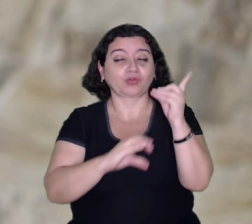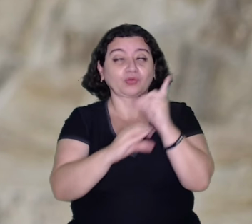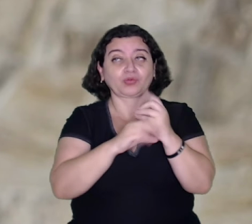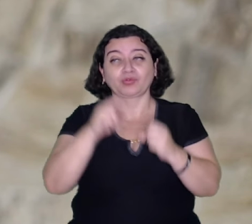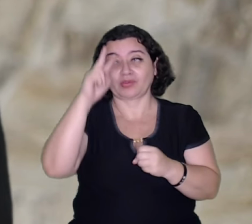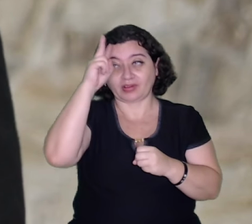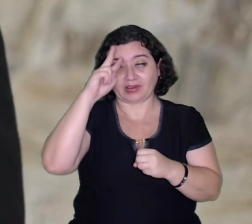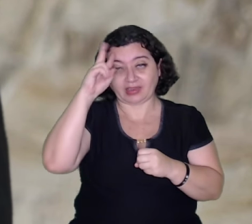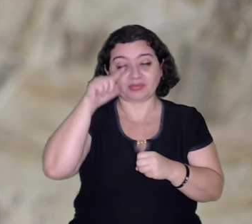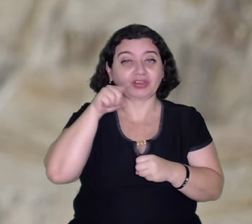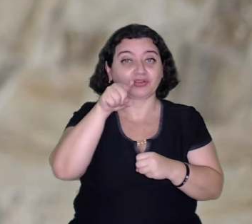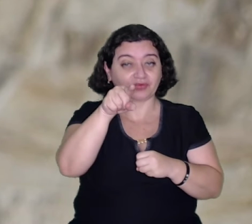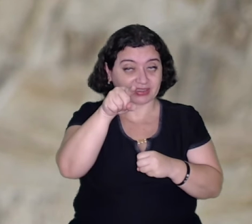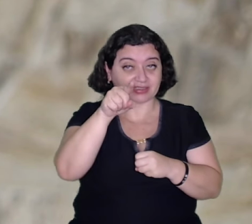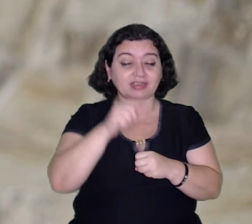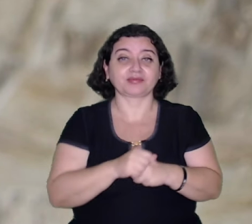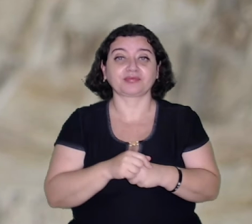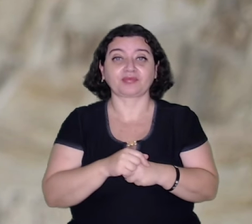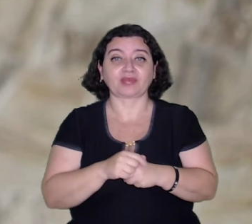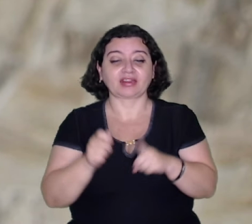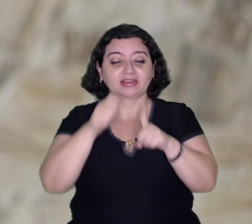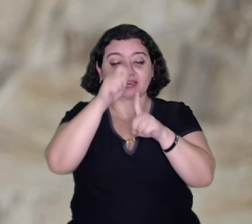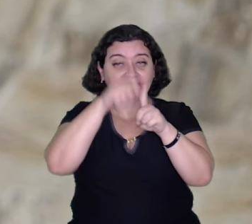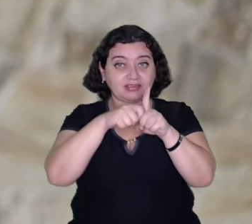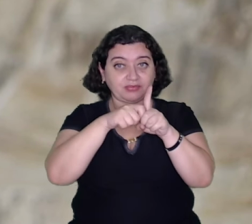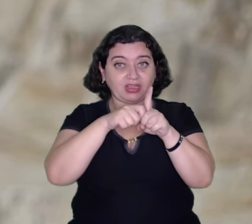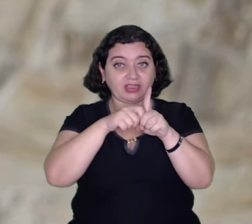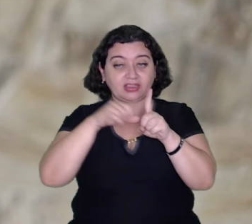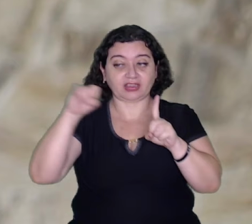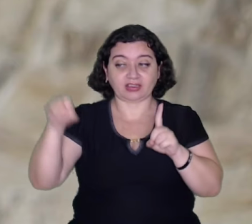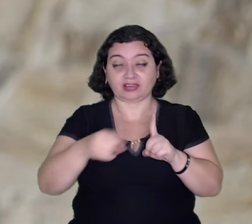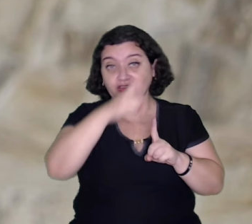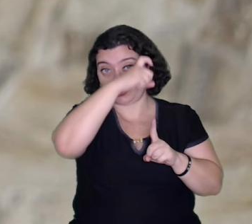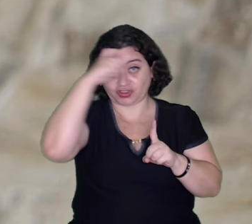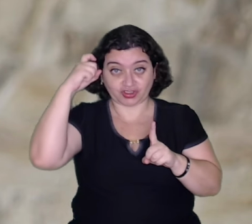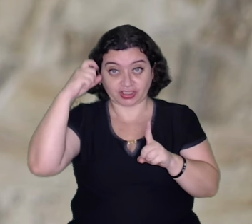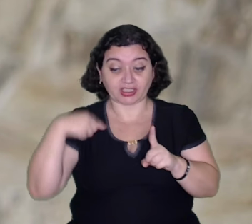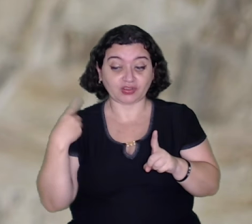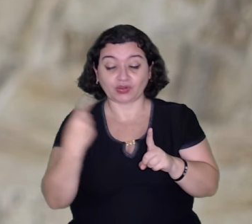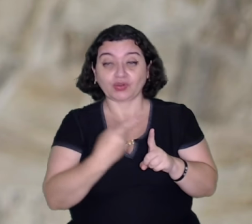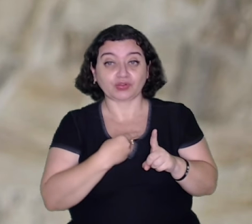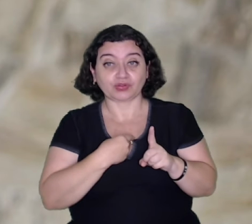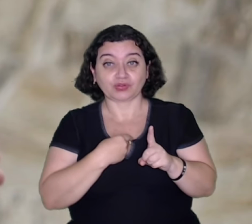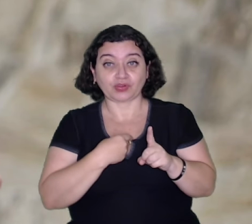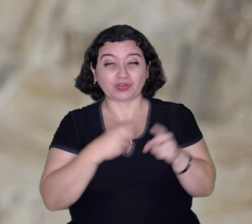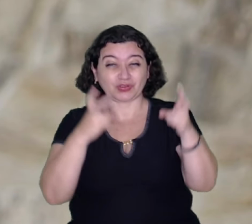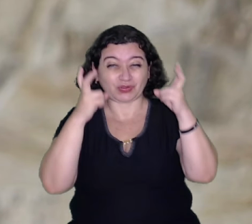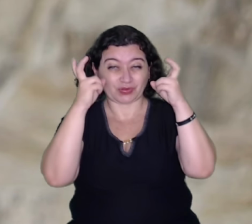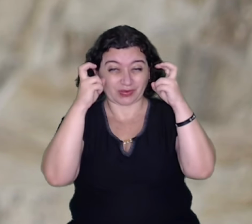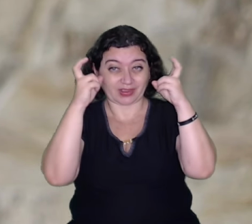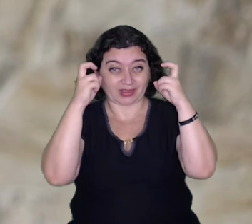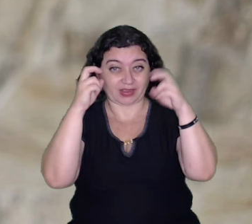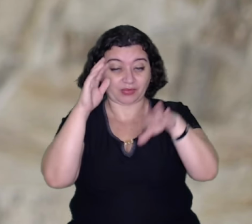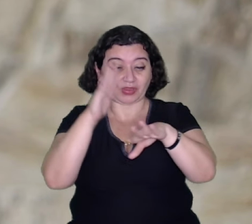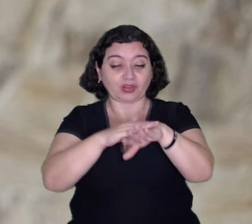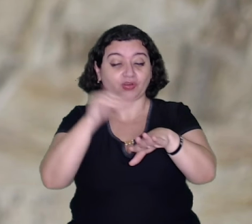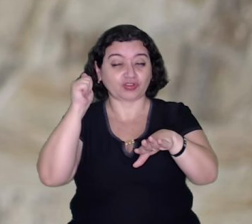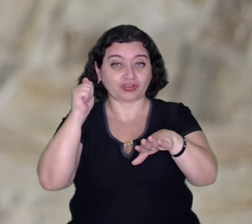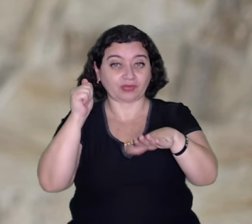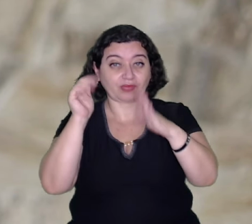lembrando você que nesse mês de janeiro, nosso tema, nós somos convidados a